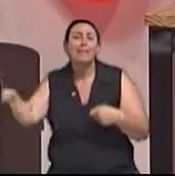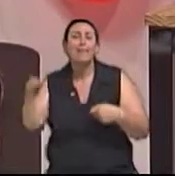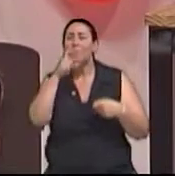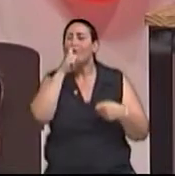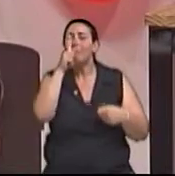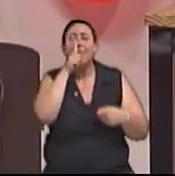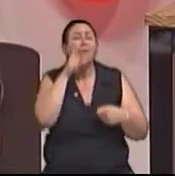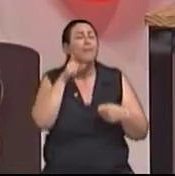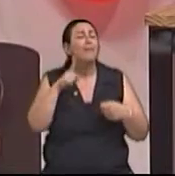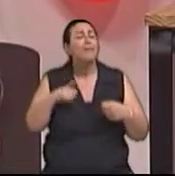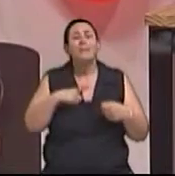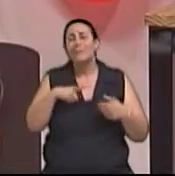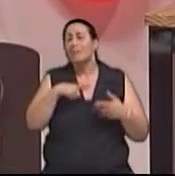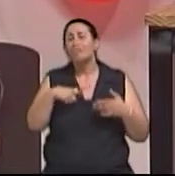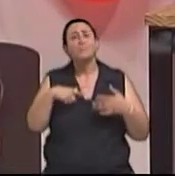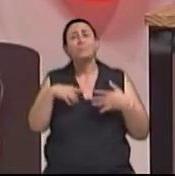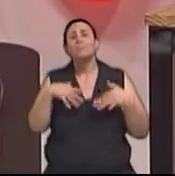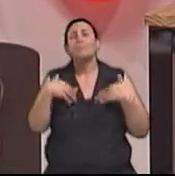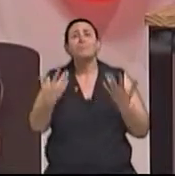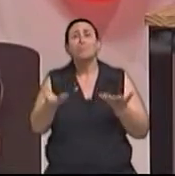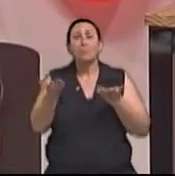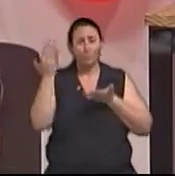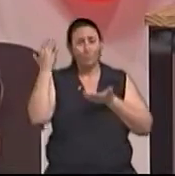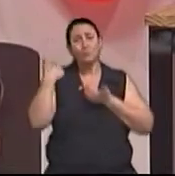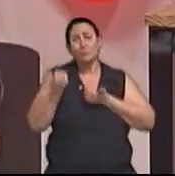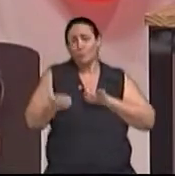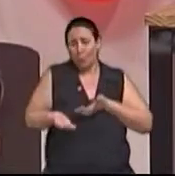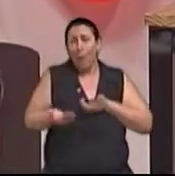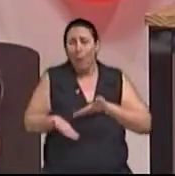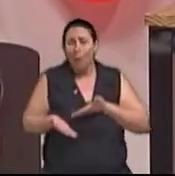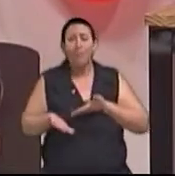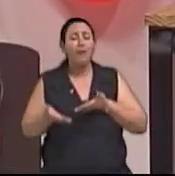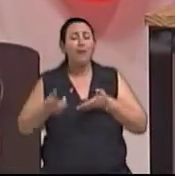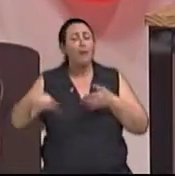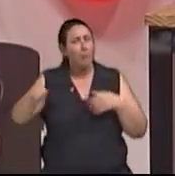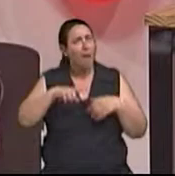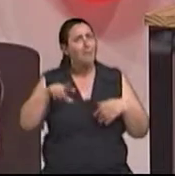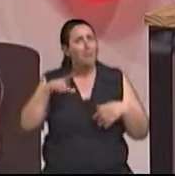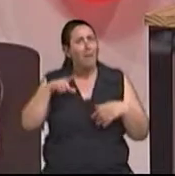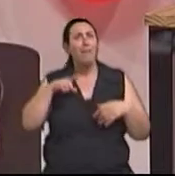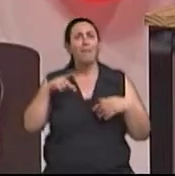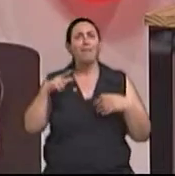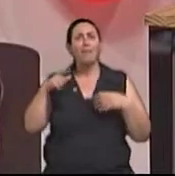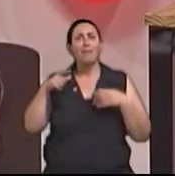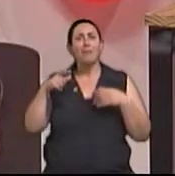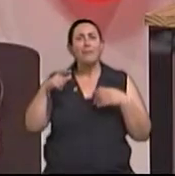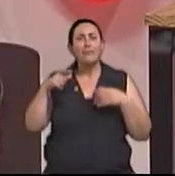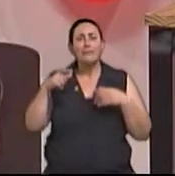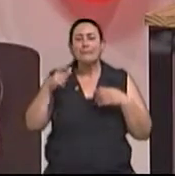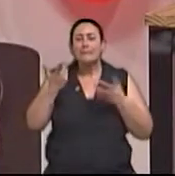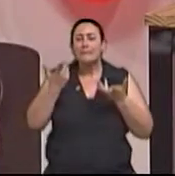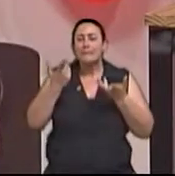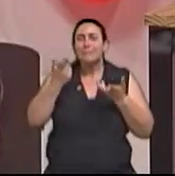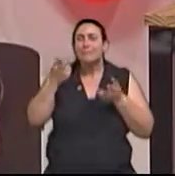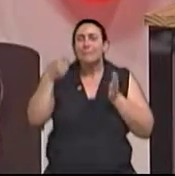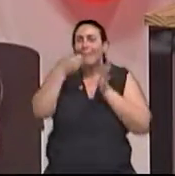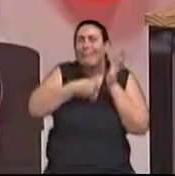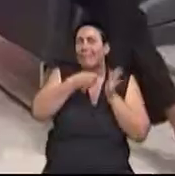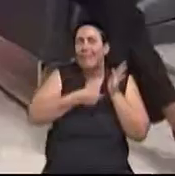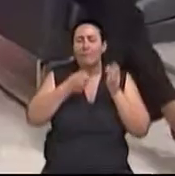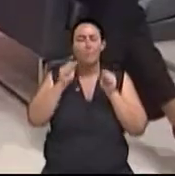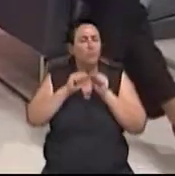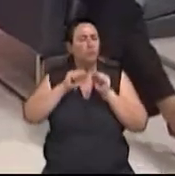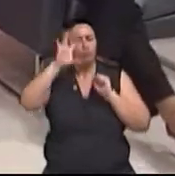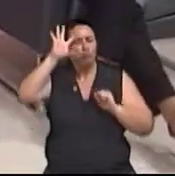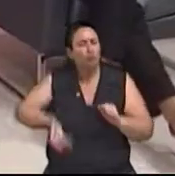assim como nós quando émos jovens nos arriscarmos fazíamos tentativa decidimos